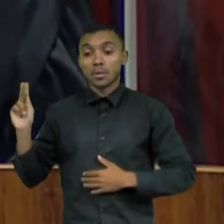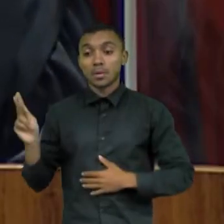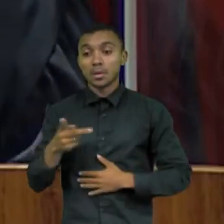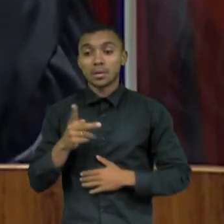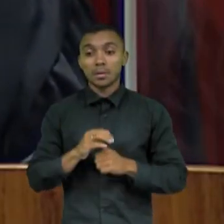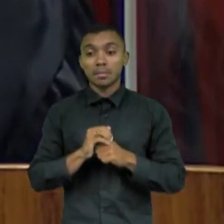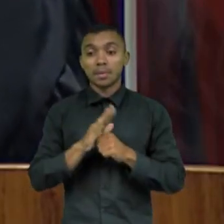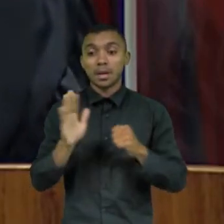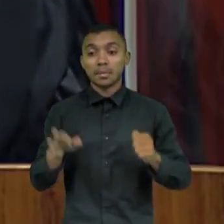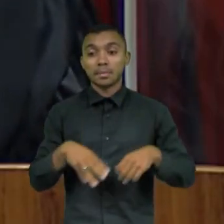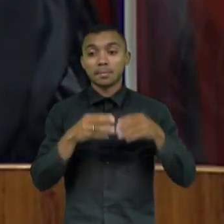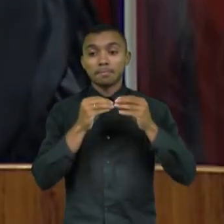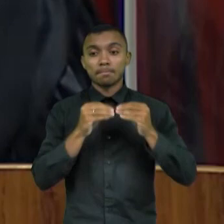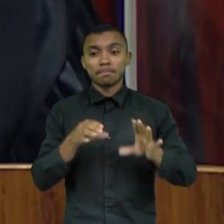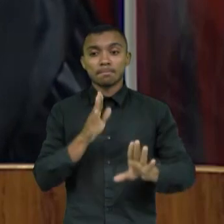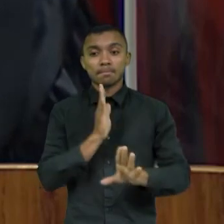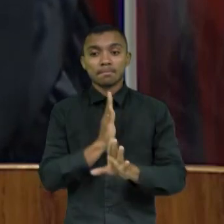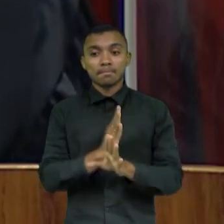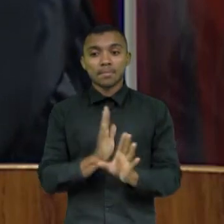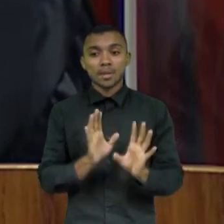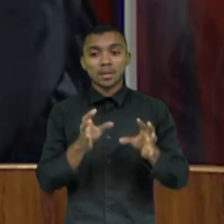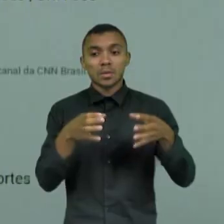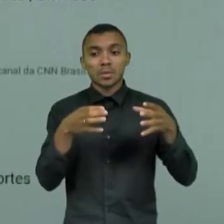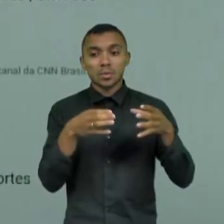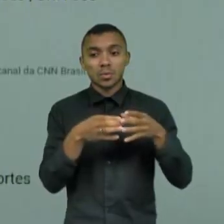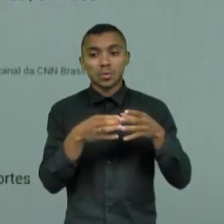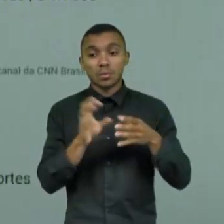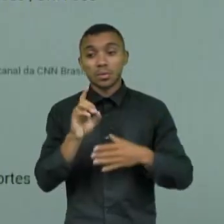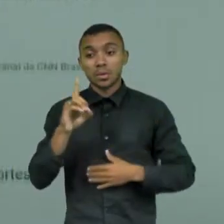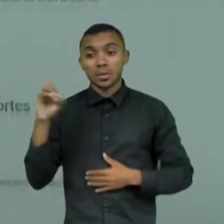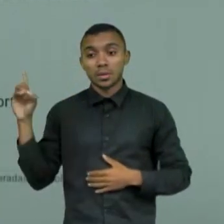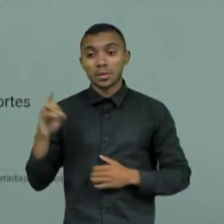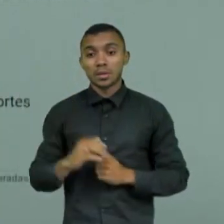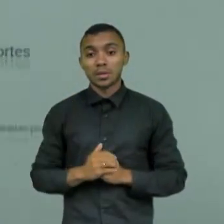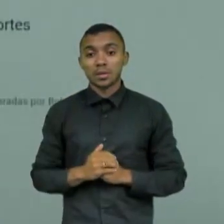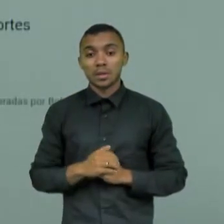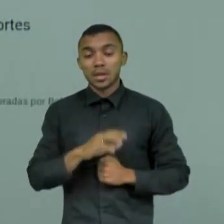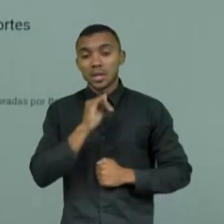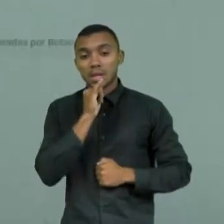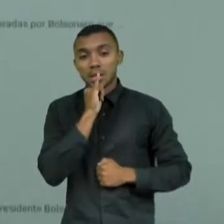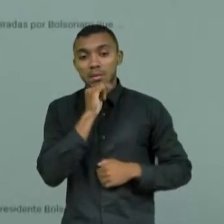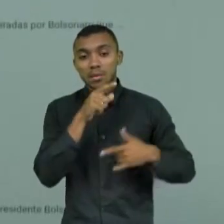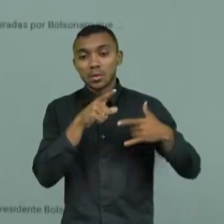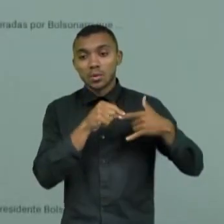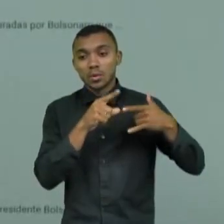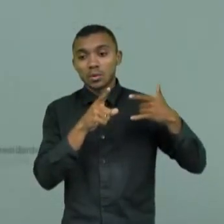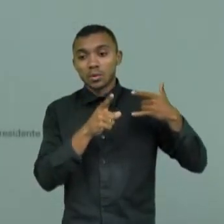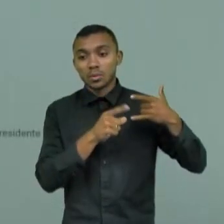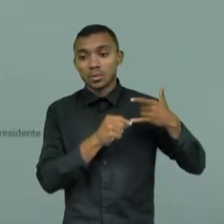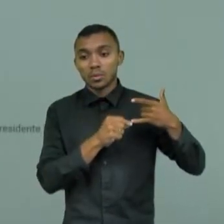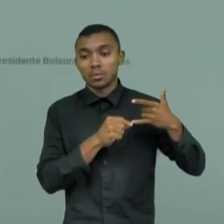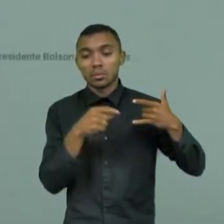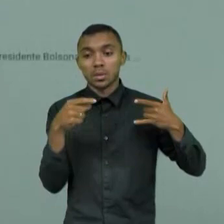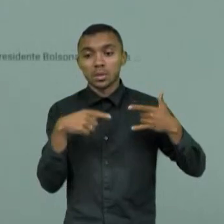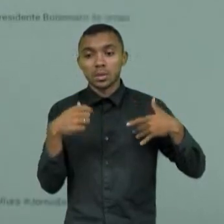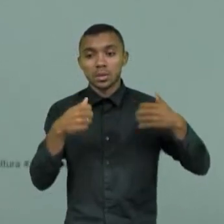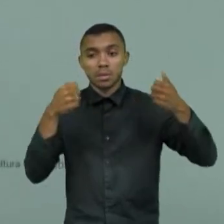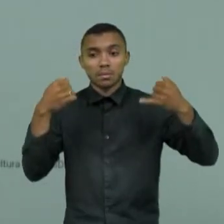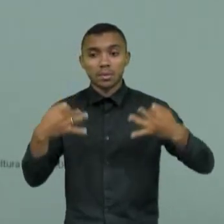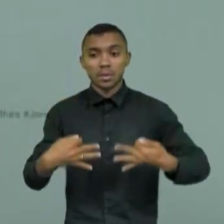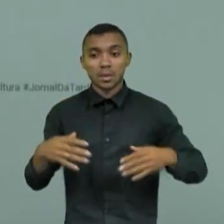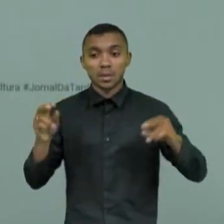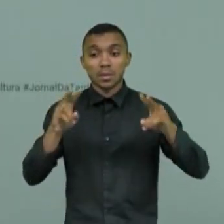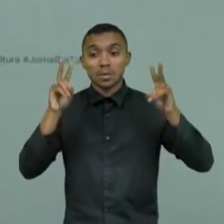intensificado por parte de grupos de extrema-direita. No YouTube, por exemplo, os vídeos que fazem críticas ou ofendem